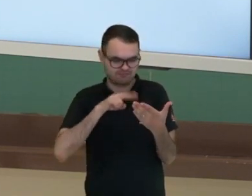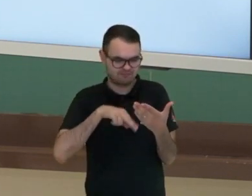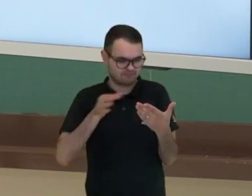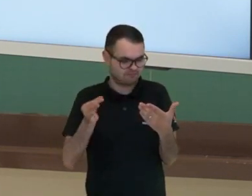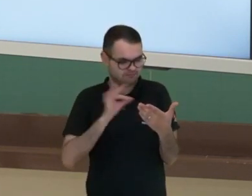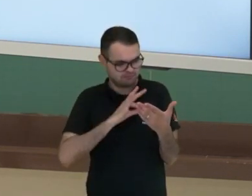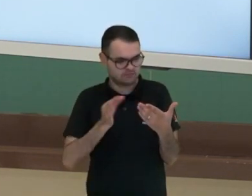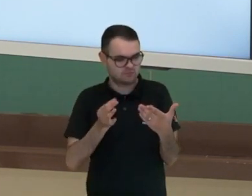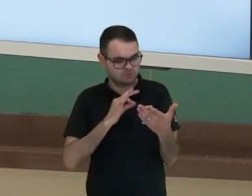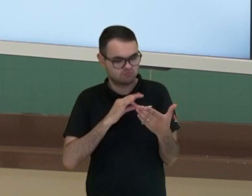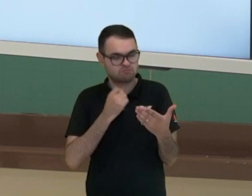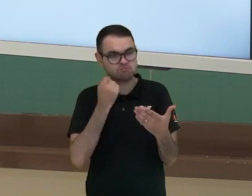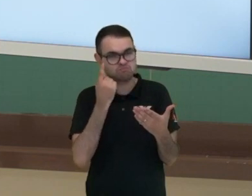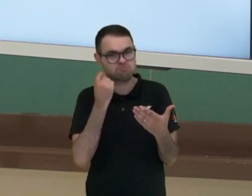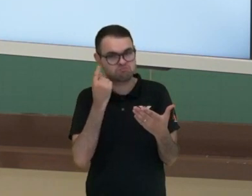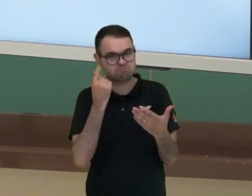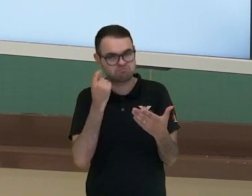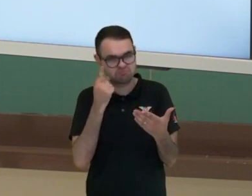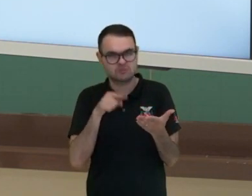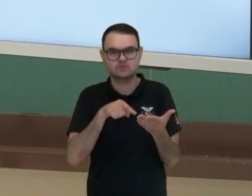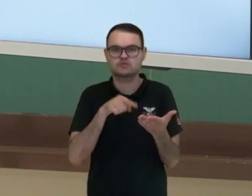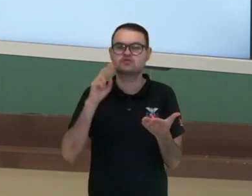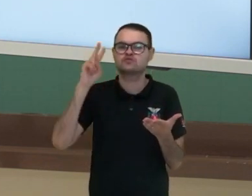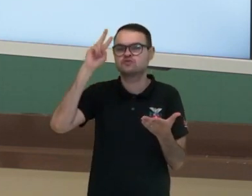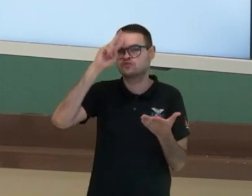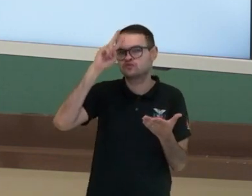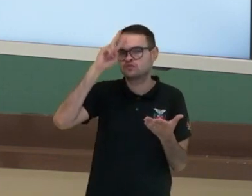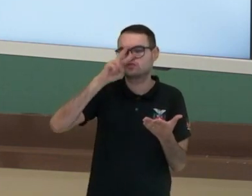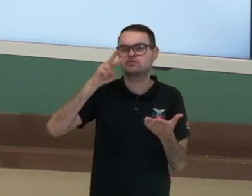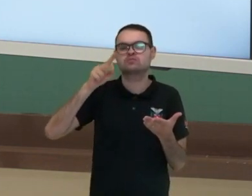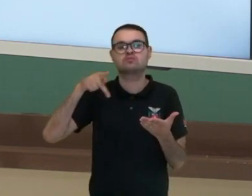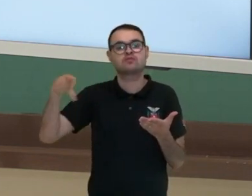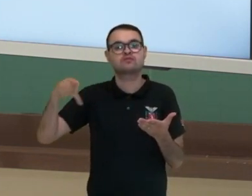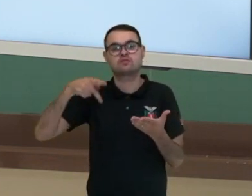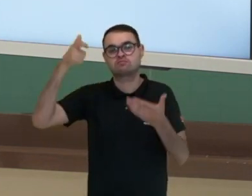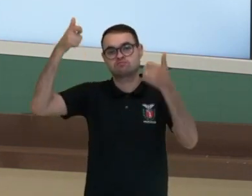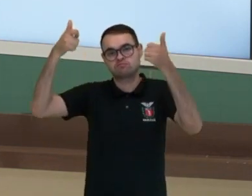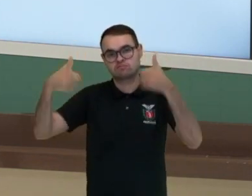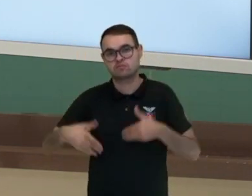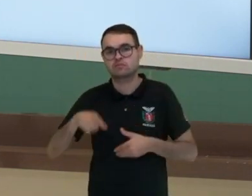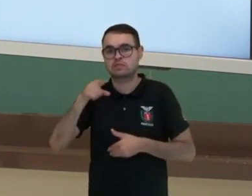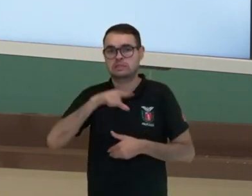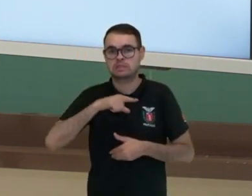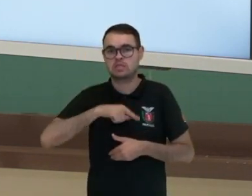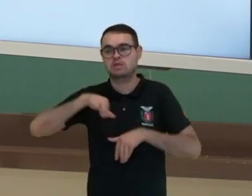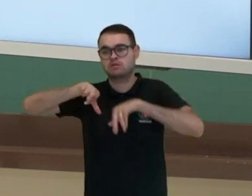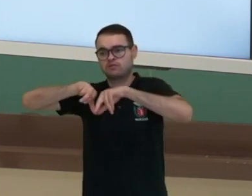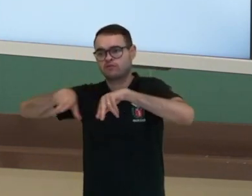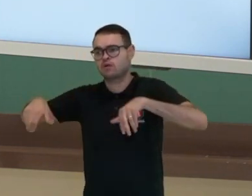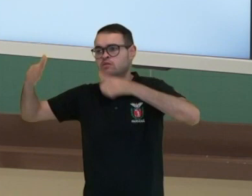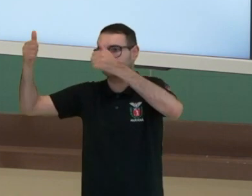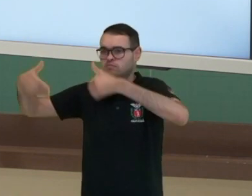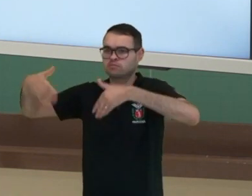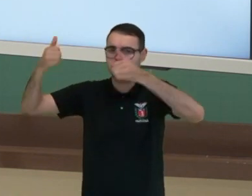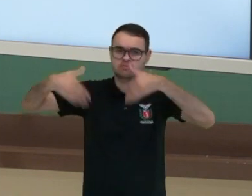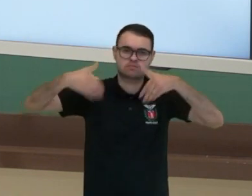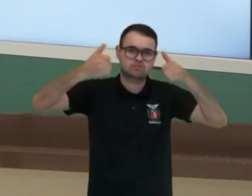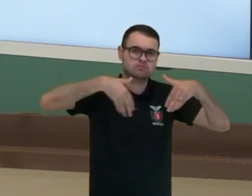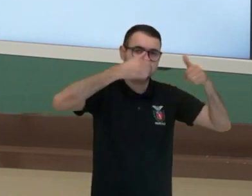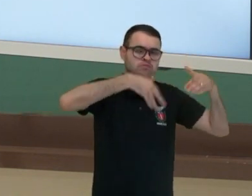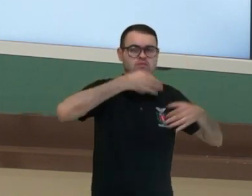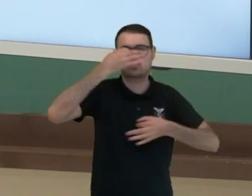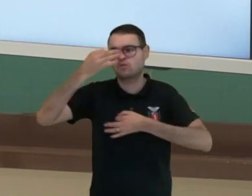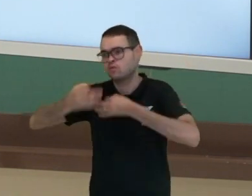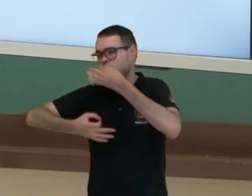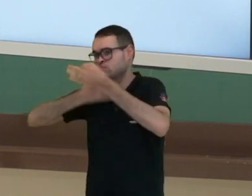sobre a história. E como o professor explicou a vocês, ela pode ter várias interpretações,